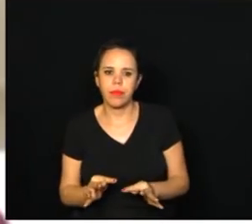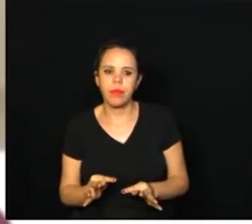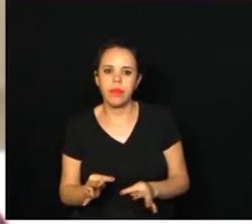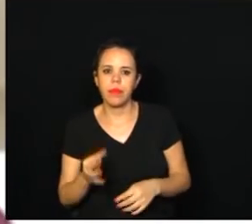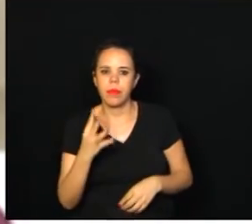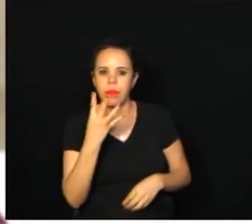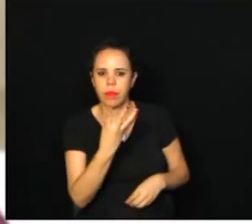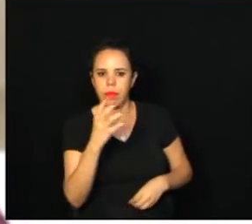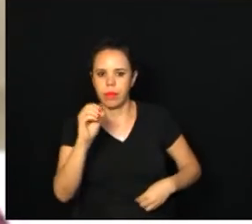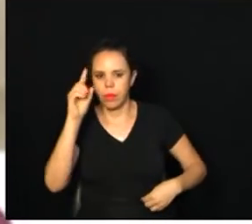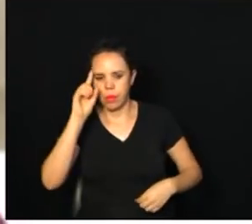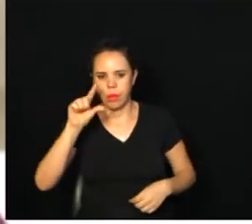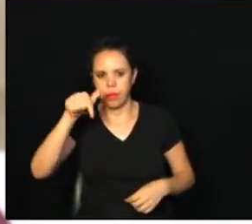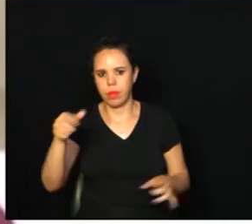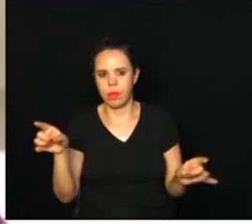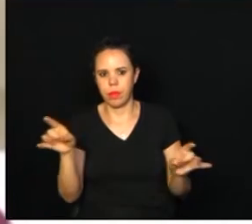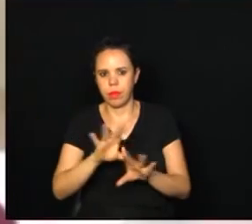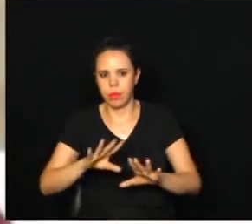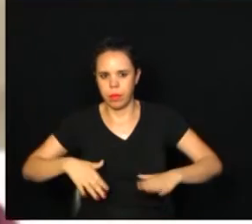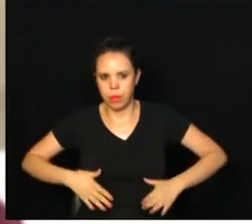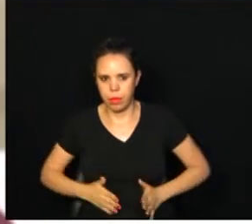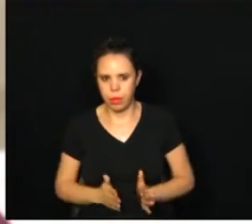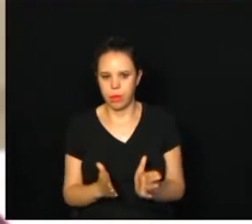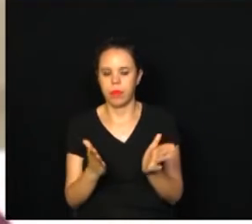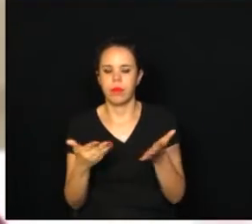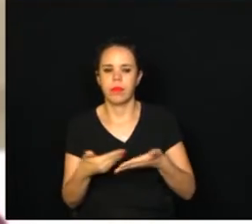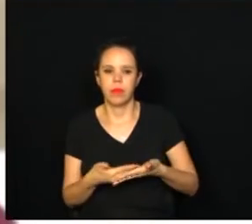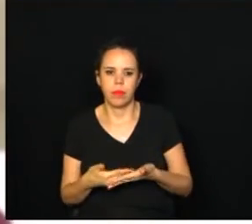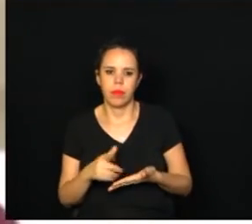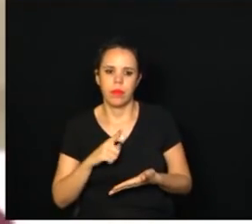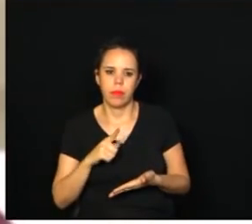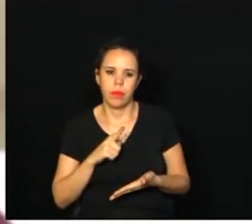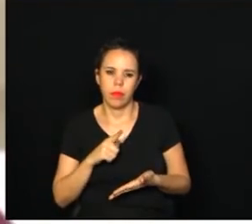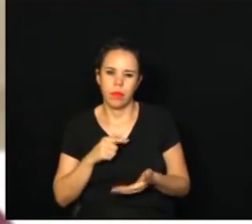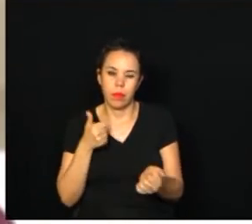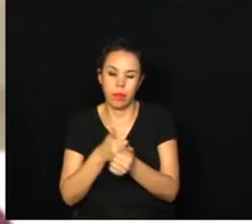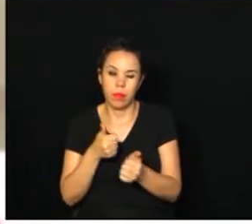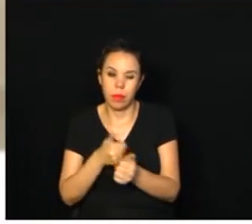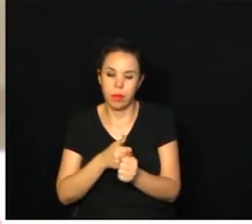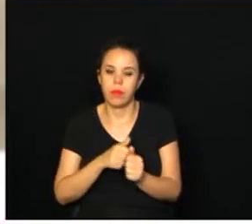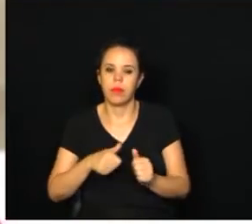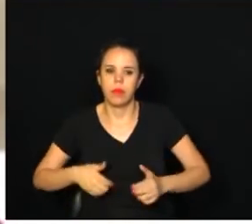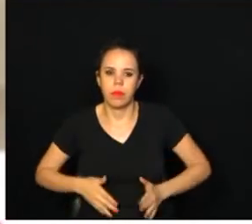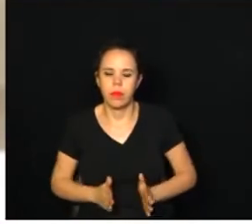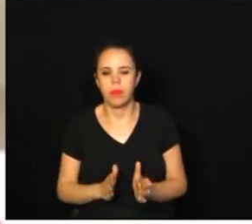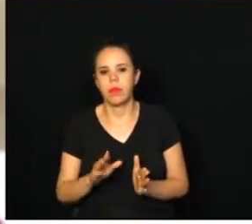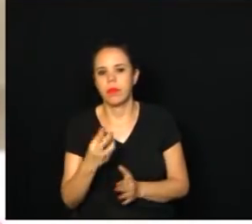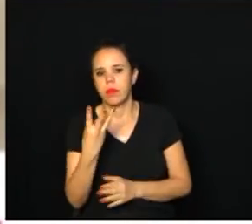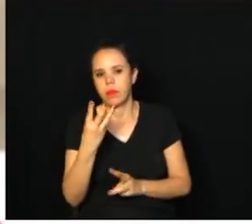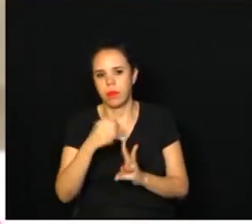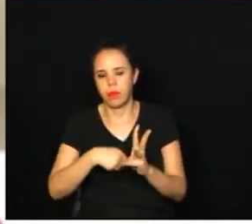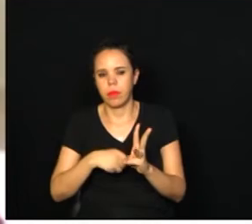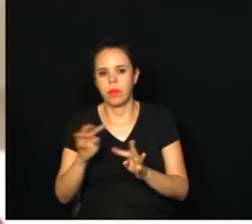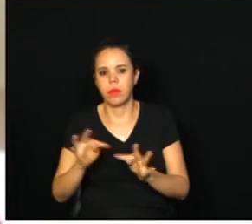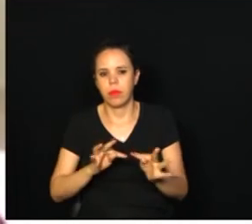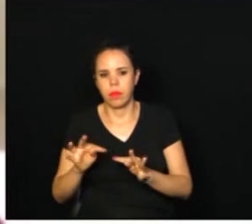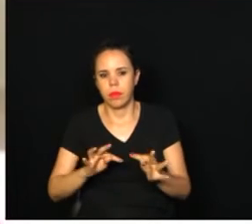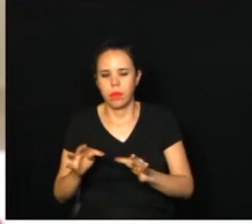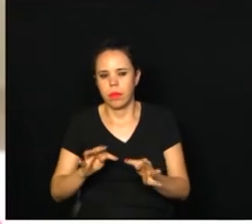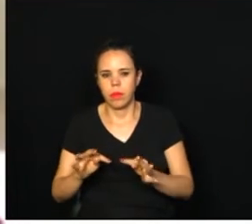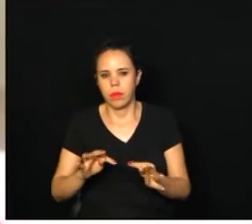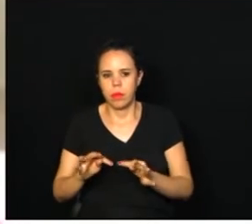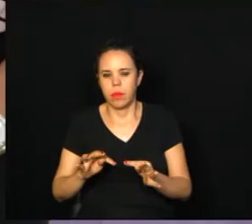Doppler. Então, vai ser feito esse exame na perna e vai se constatar que não tem a circulação dessa veia na perna.